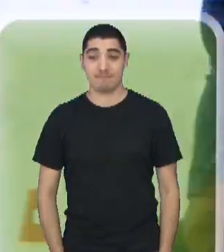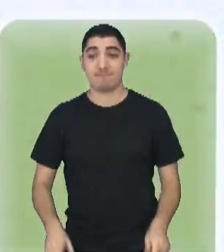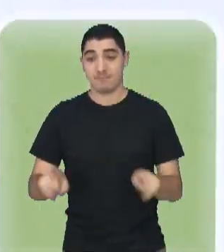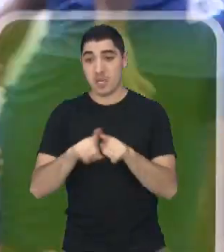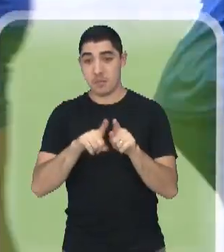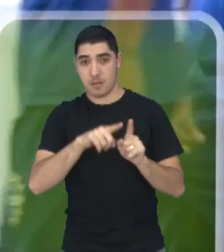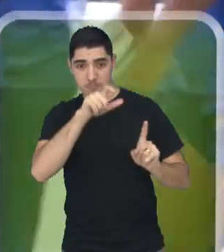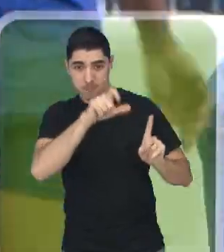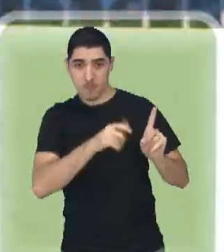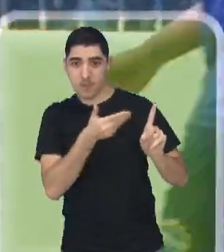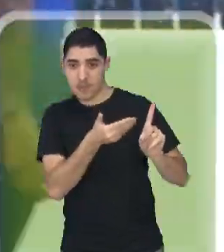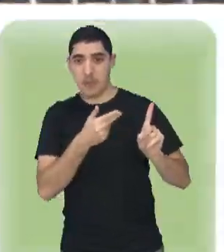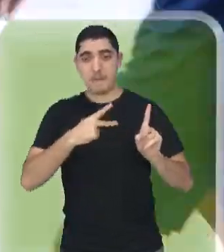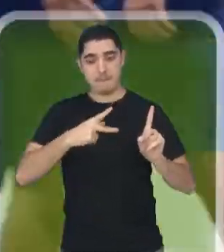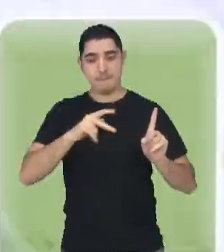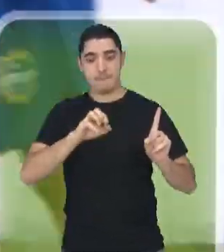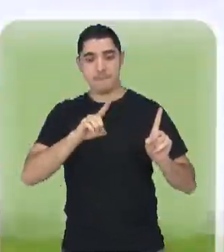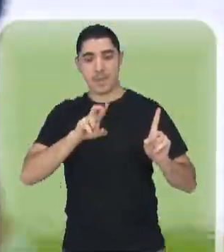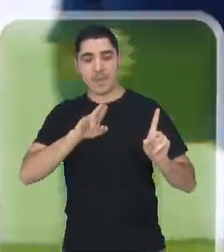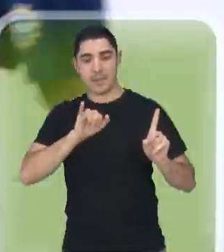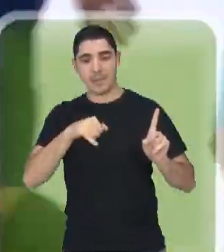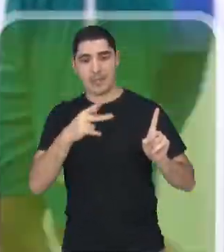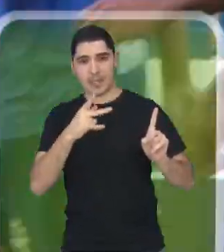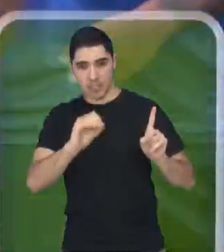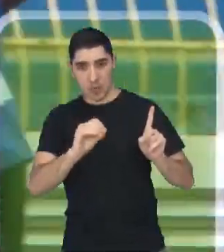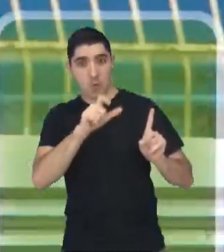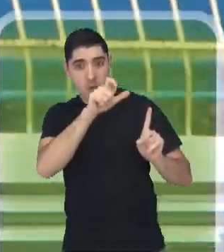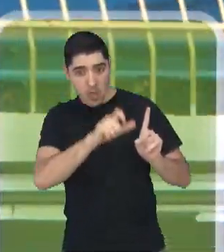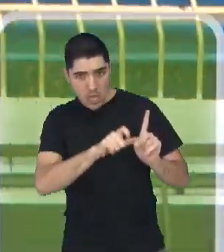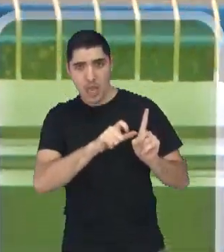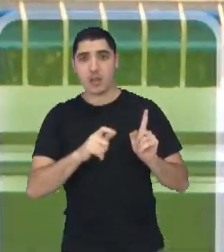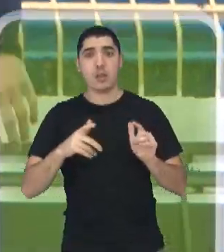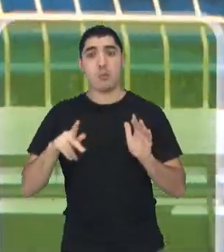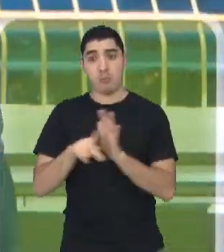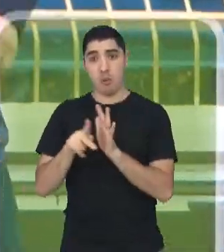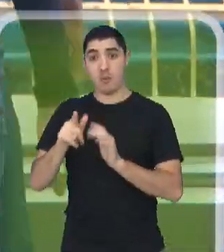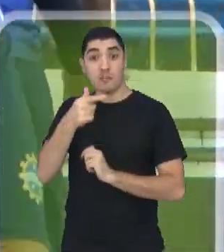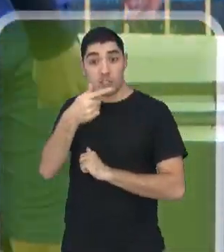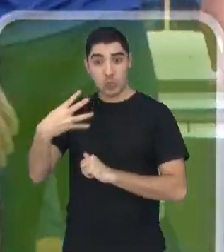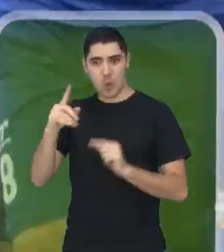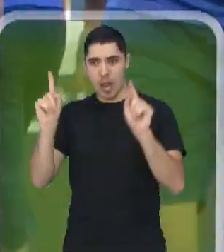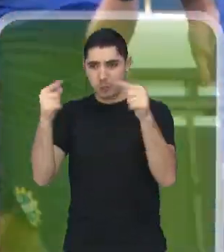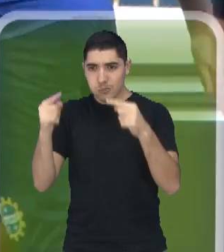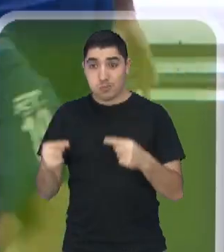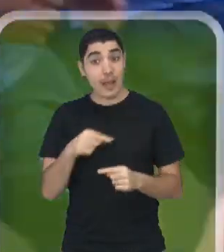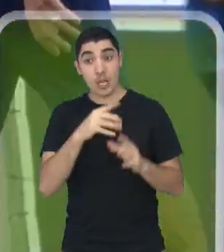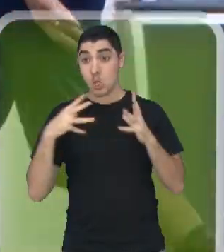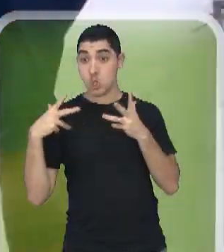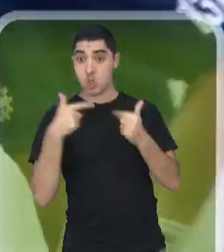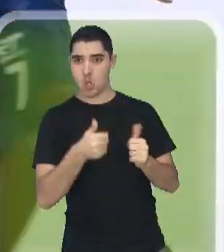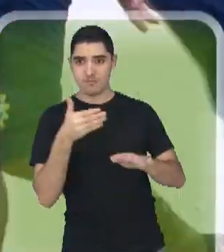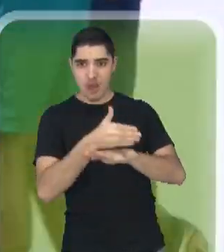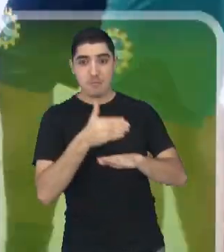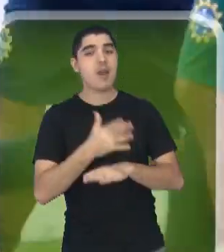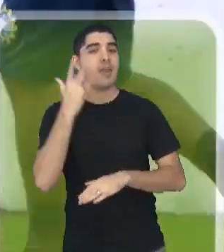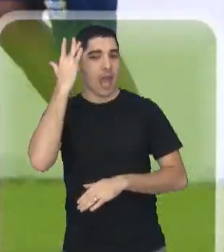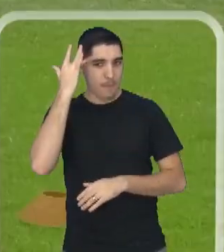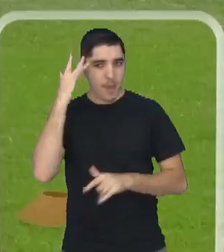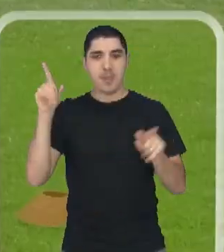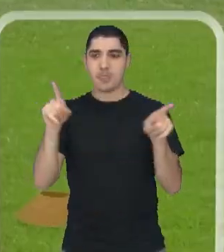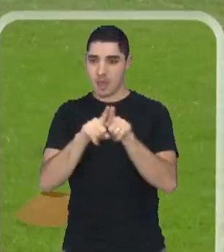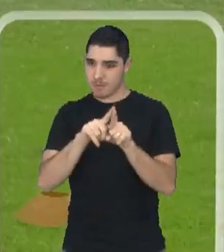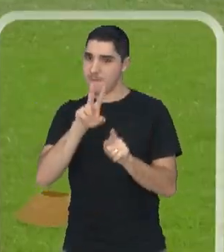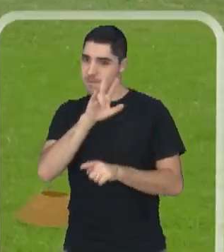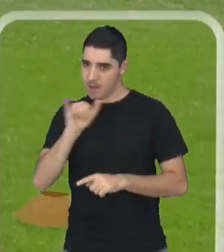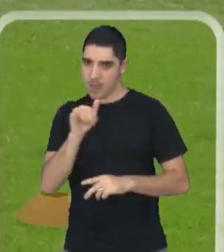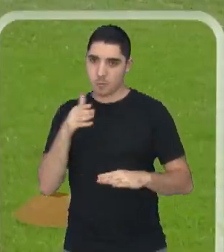José, Pedrinho, entrou em campo em todas as 24 partidas do time até aqui. E amanhã não será diferente.